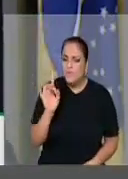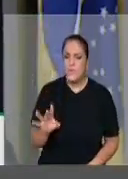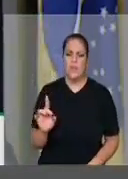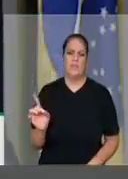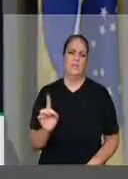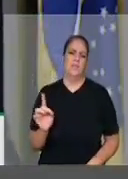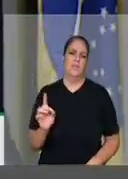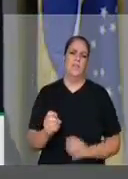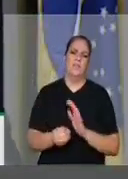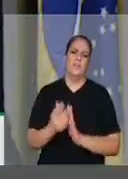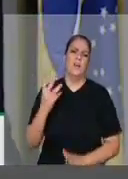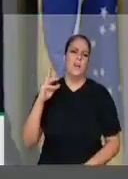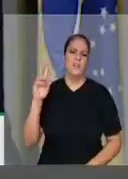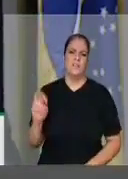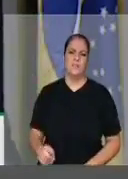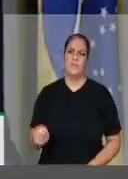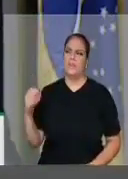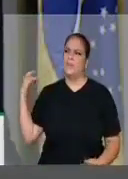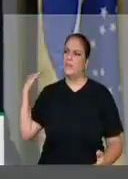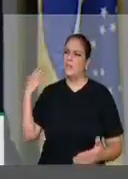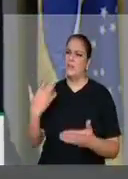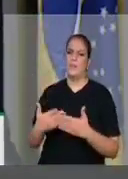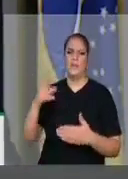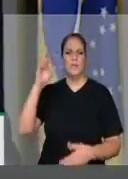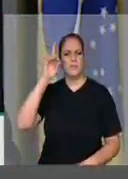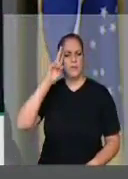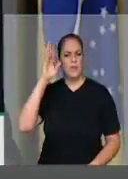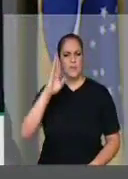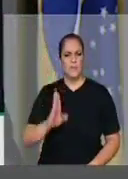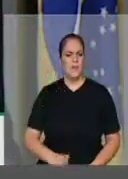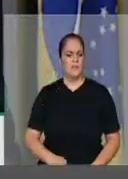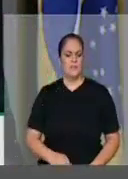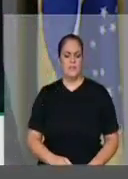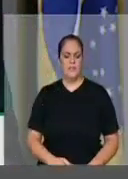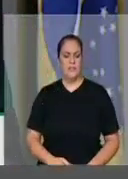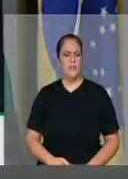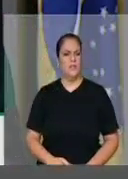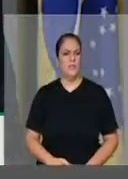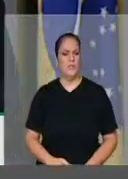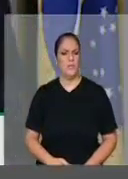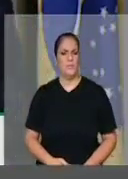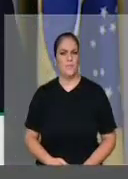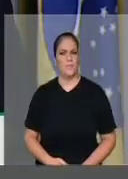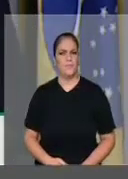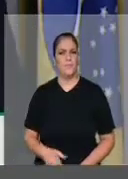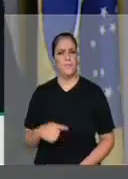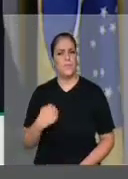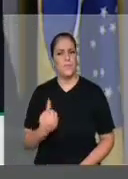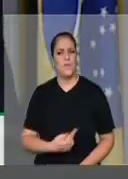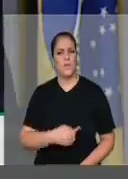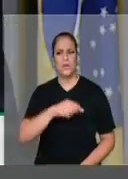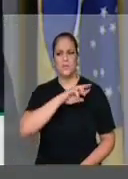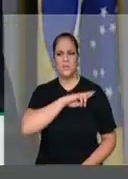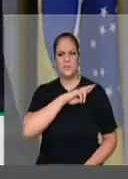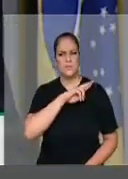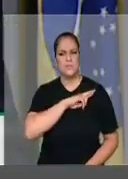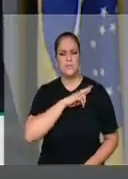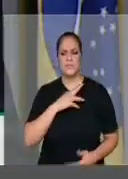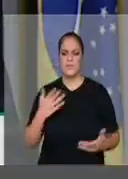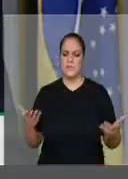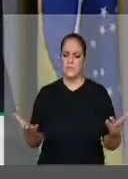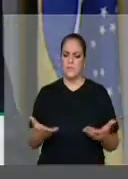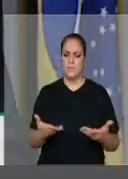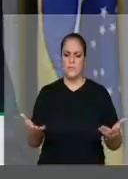longo desse meio século de Brasil. E nós temos a responsabilidade histórica